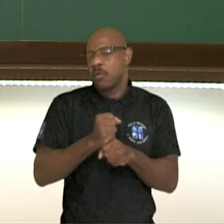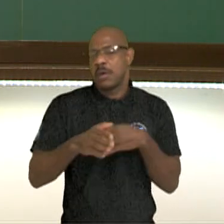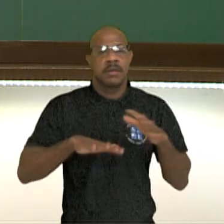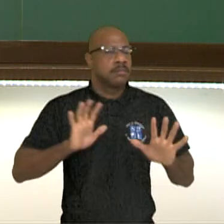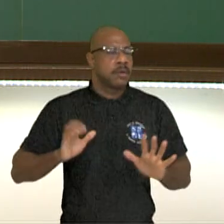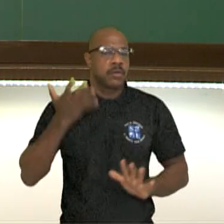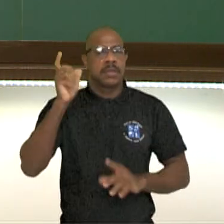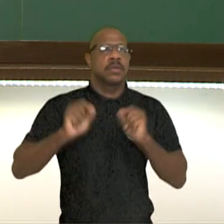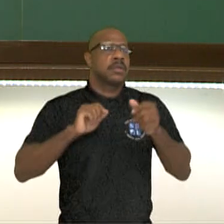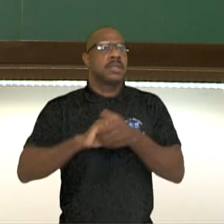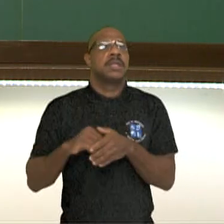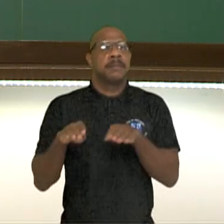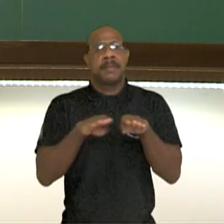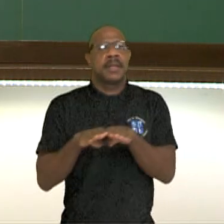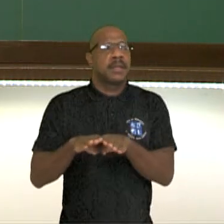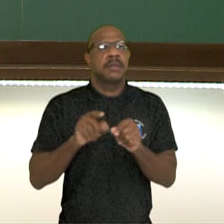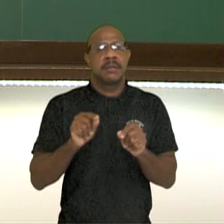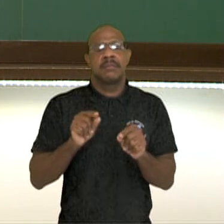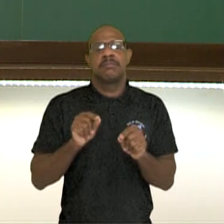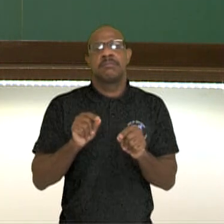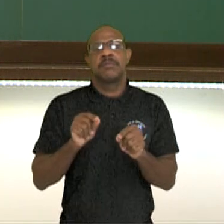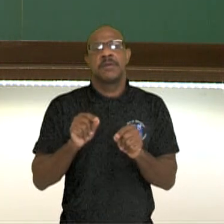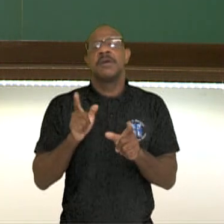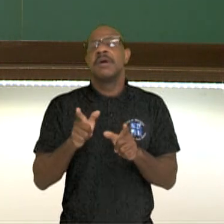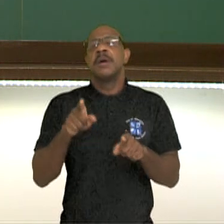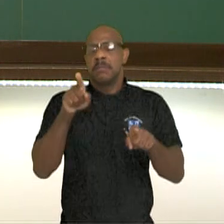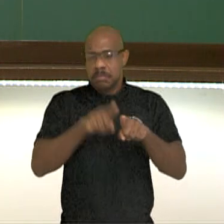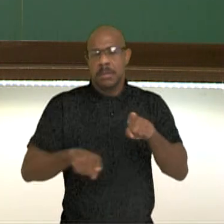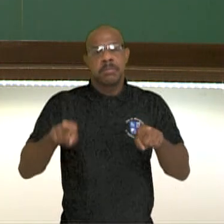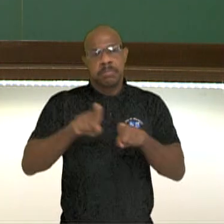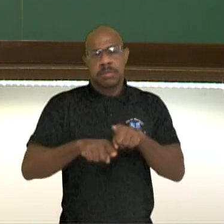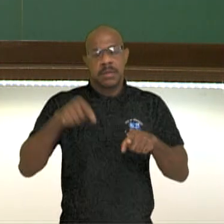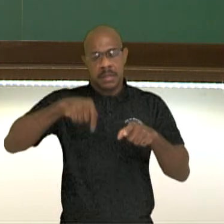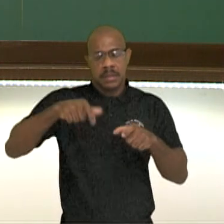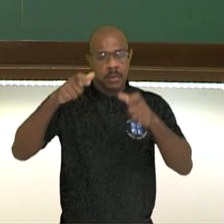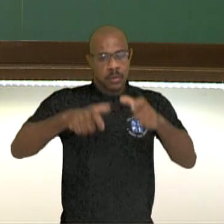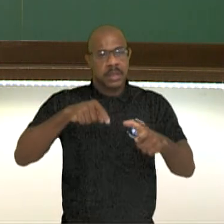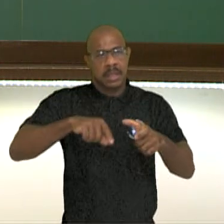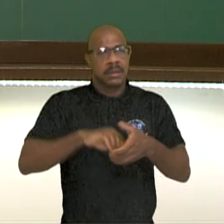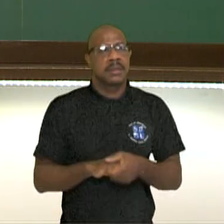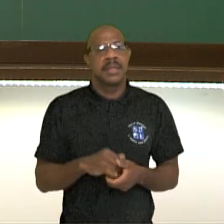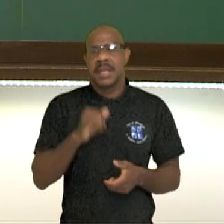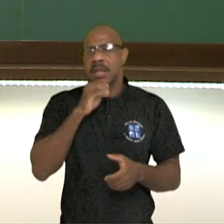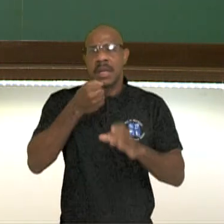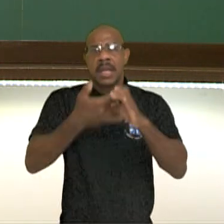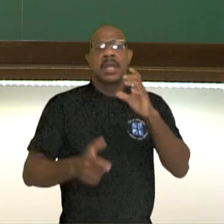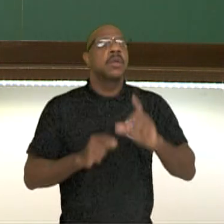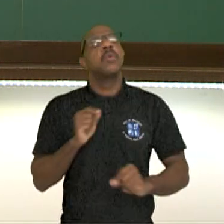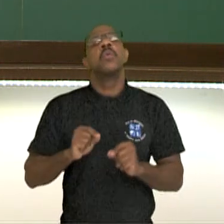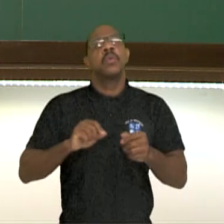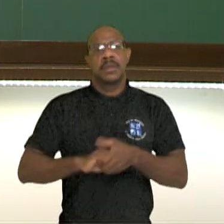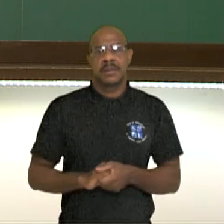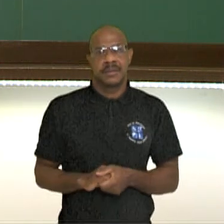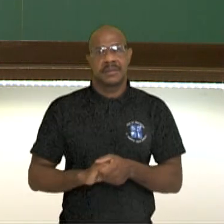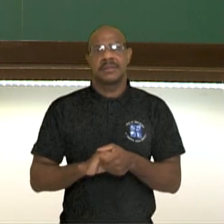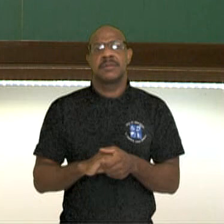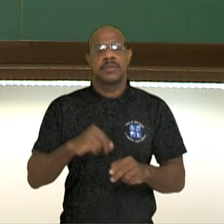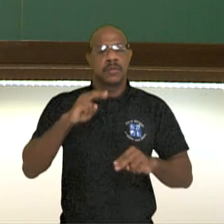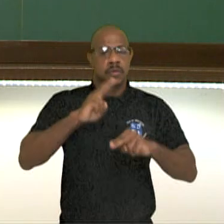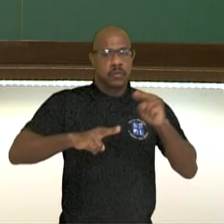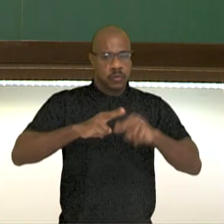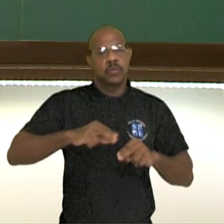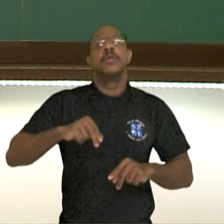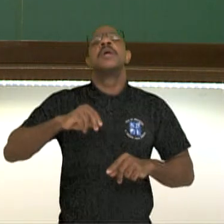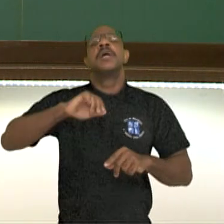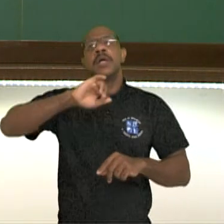aconteça, este padrão irá compor o clima daquela localidade, onde uma das características é que nos meses de junho e